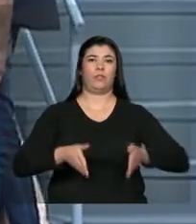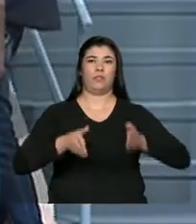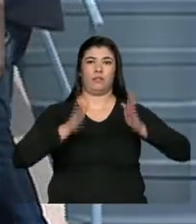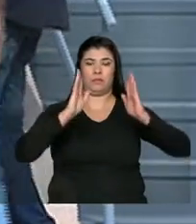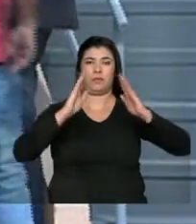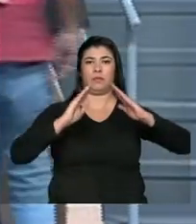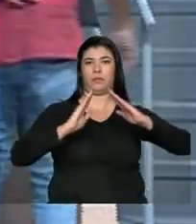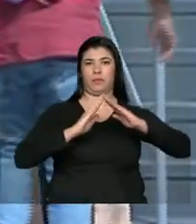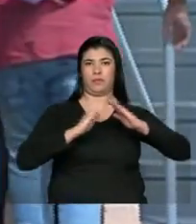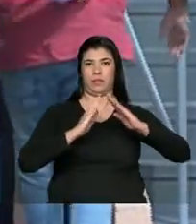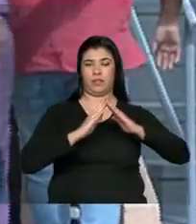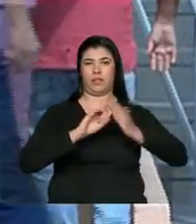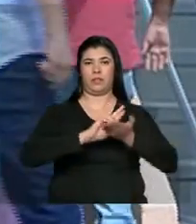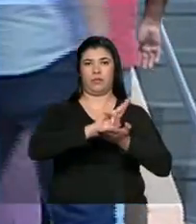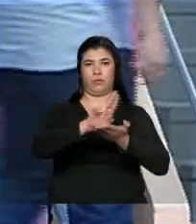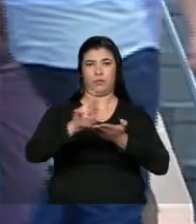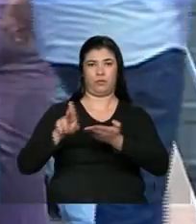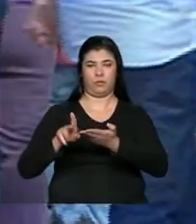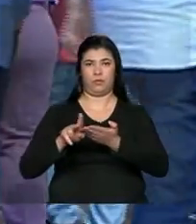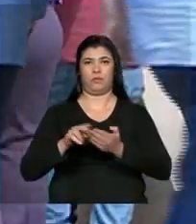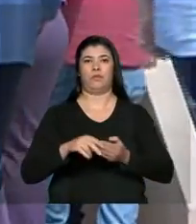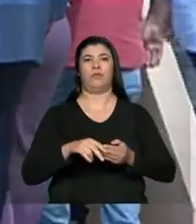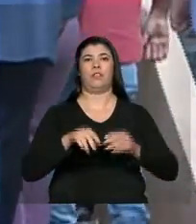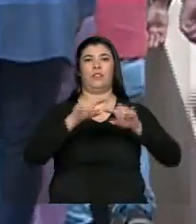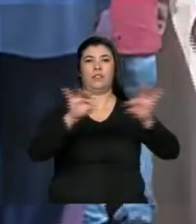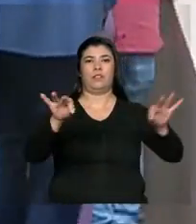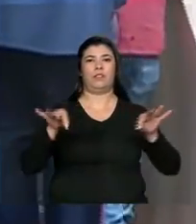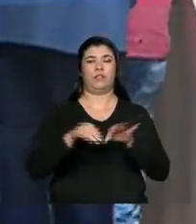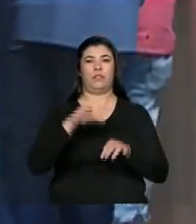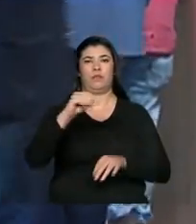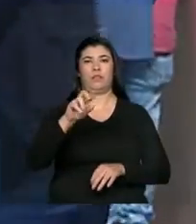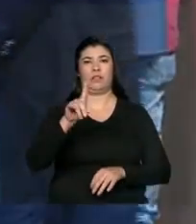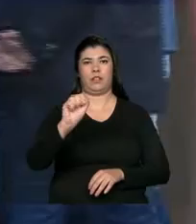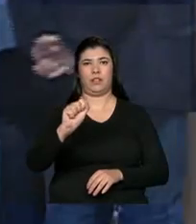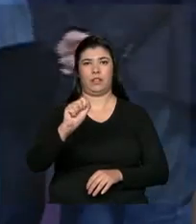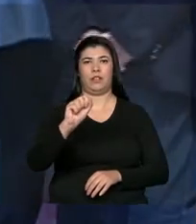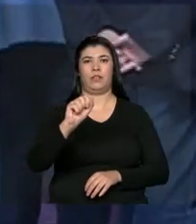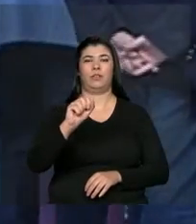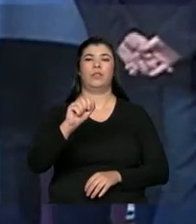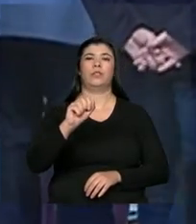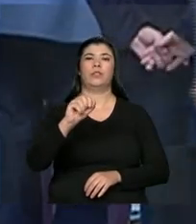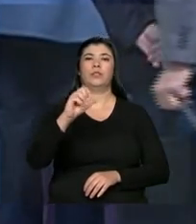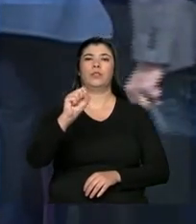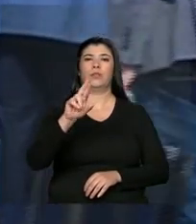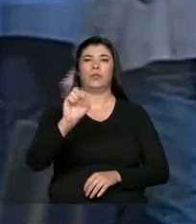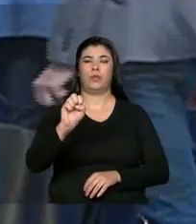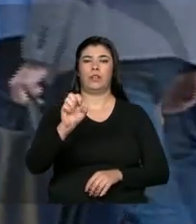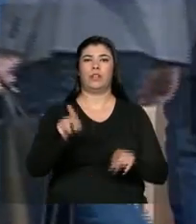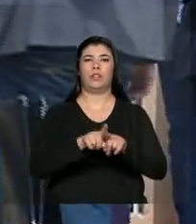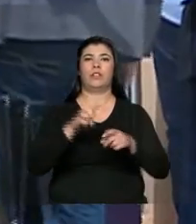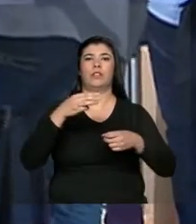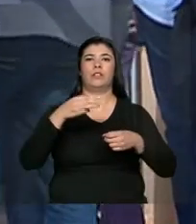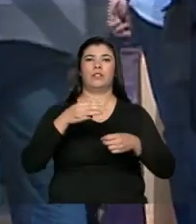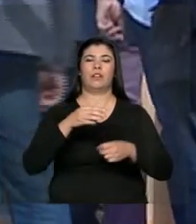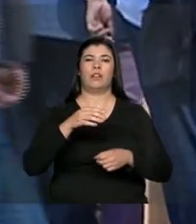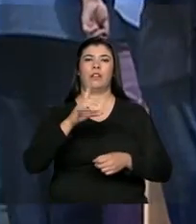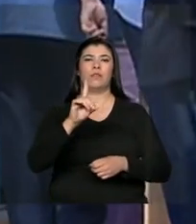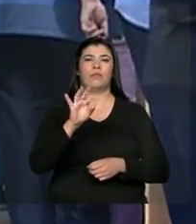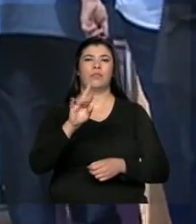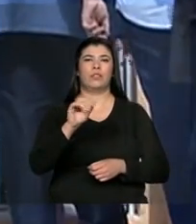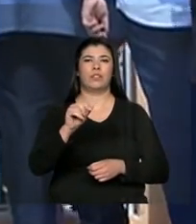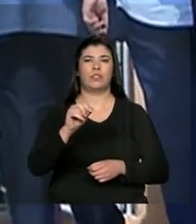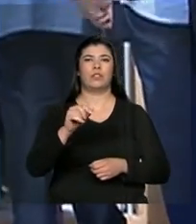distribuídas entre os residenciais carlos alberto soares de freitas que fica no município no distrito de